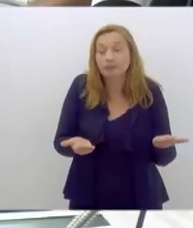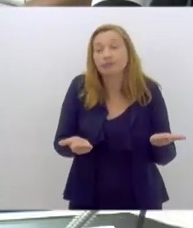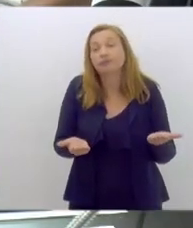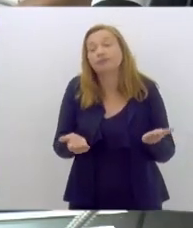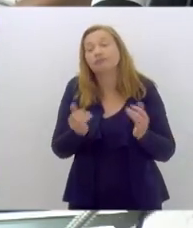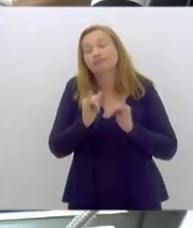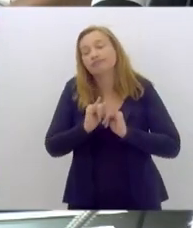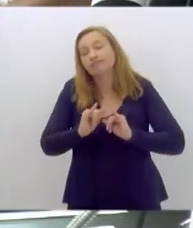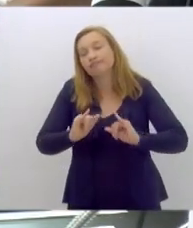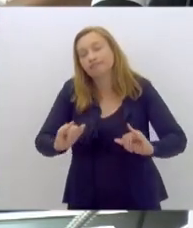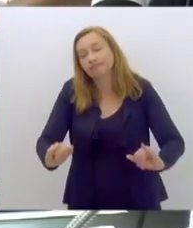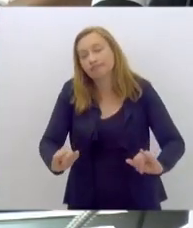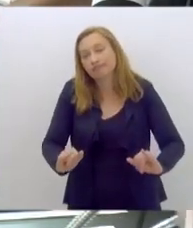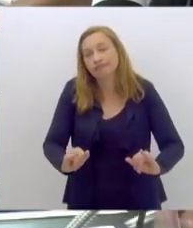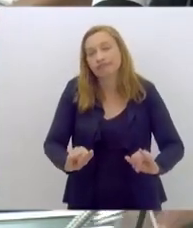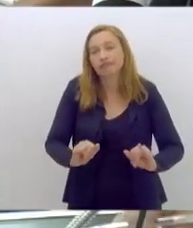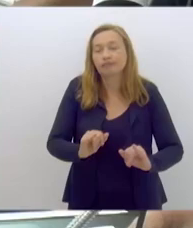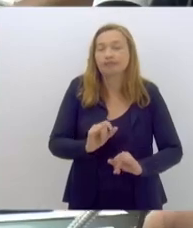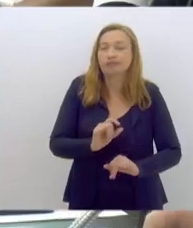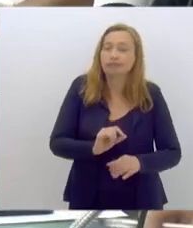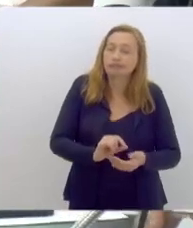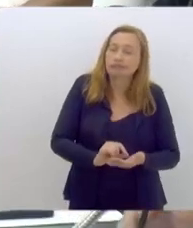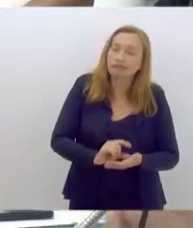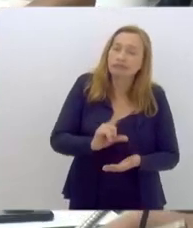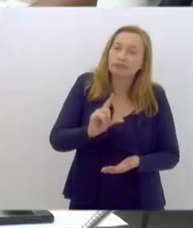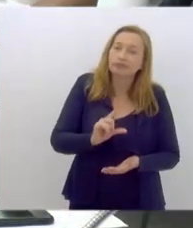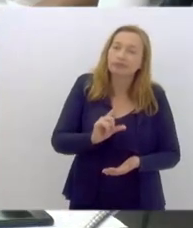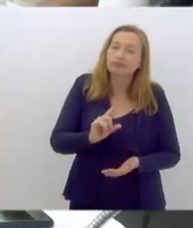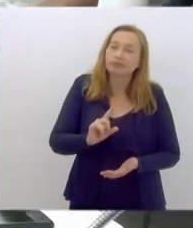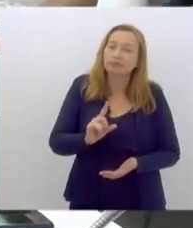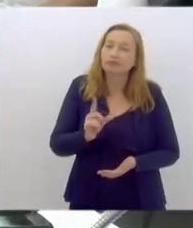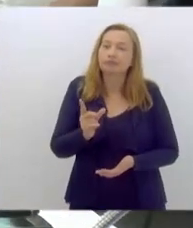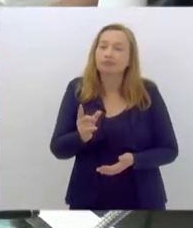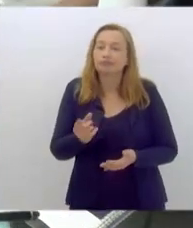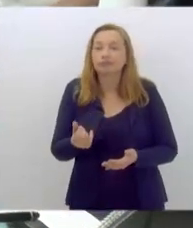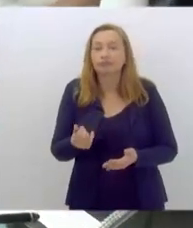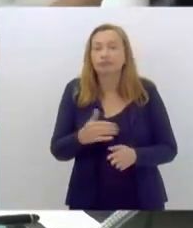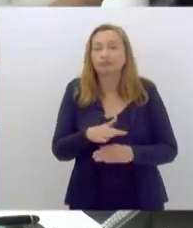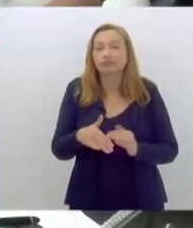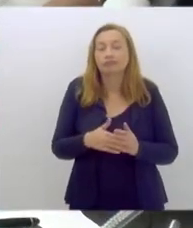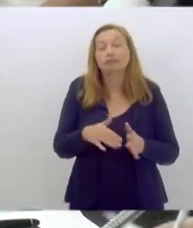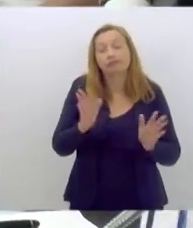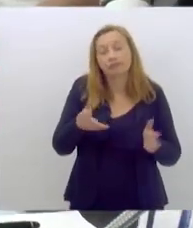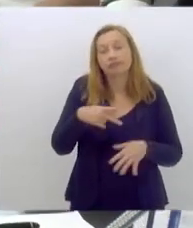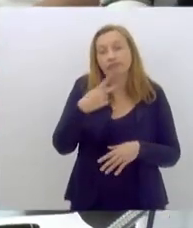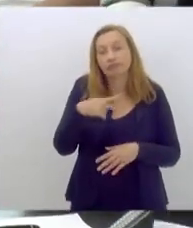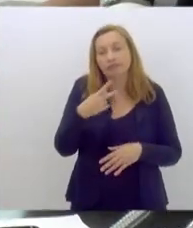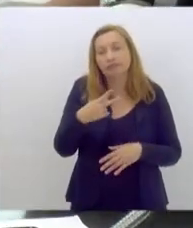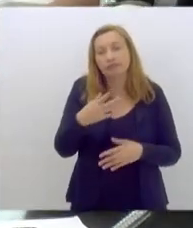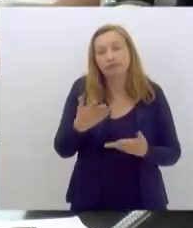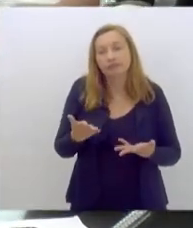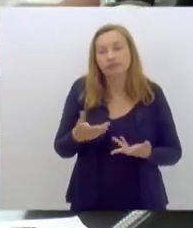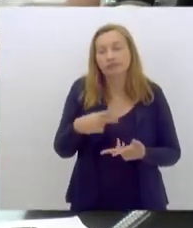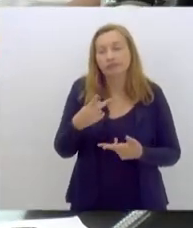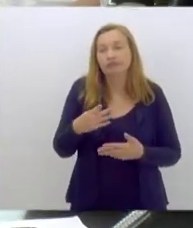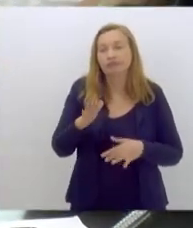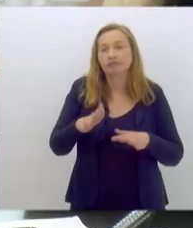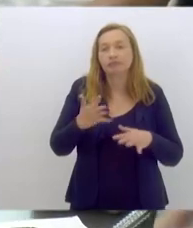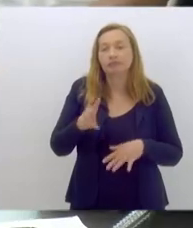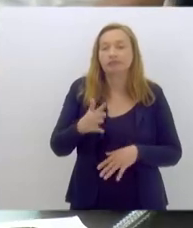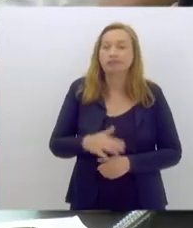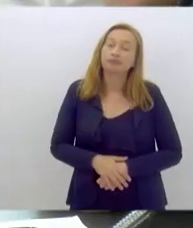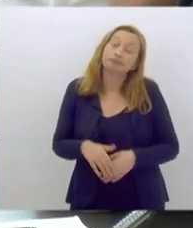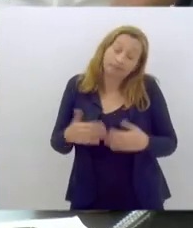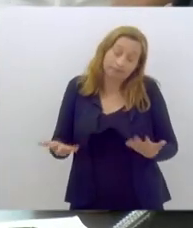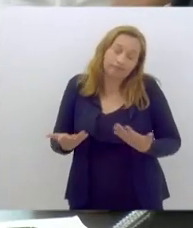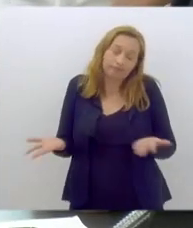anunciado aumento de receitas né já falou que super estimado as receitas né